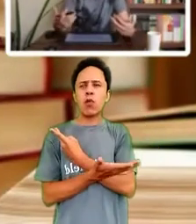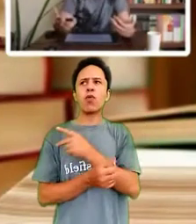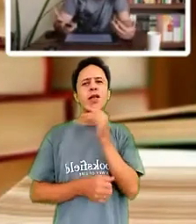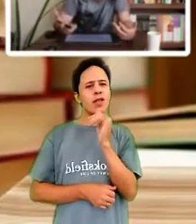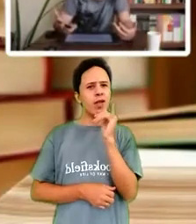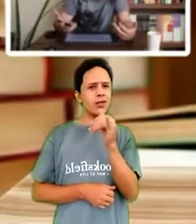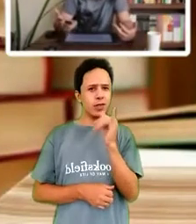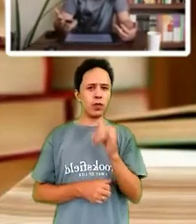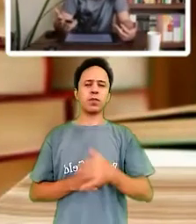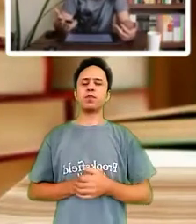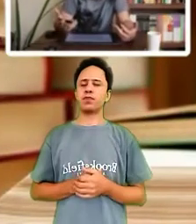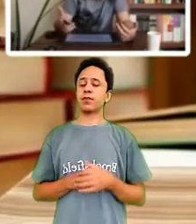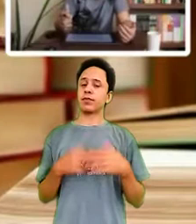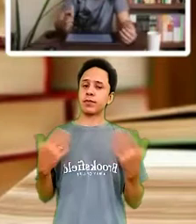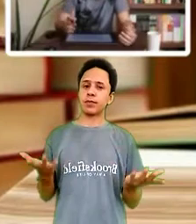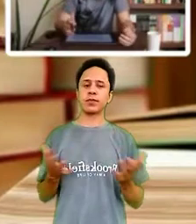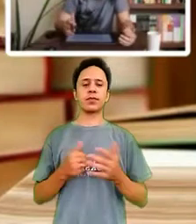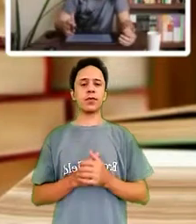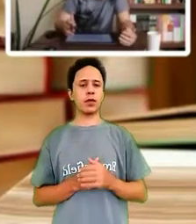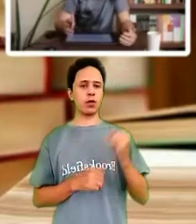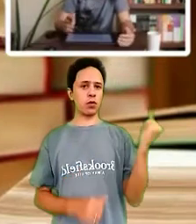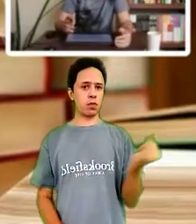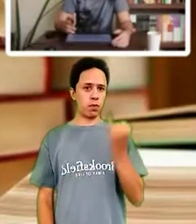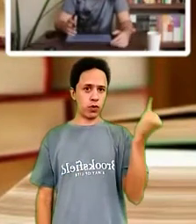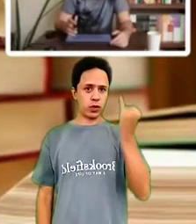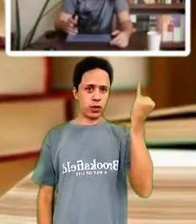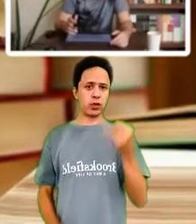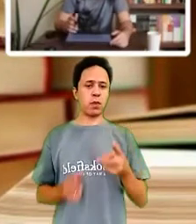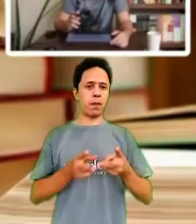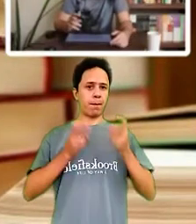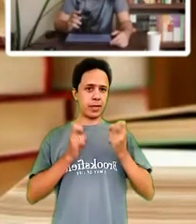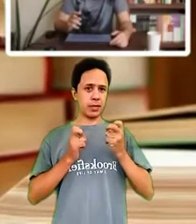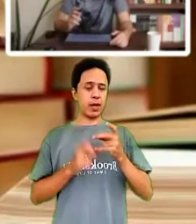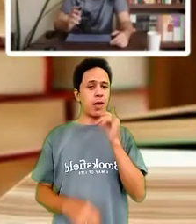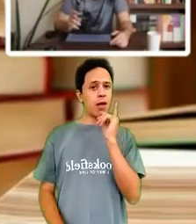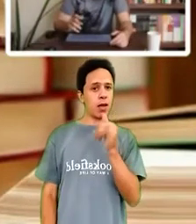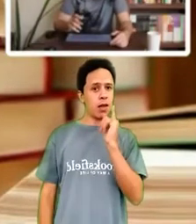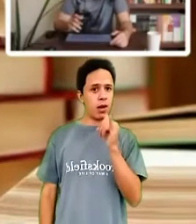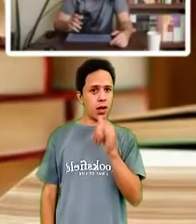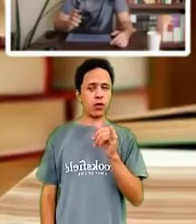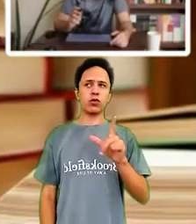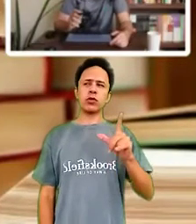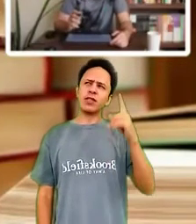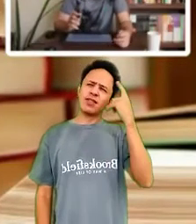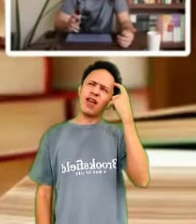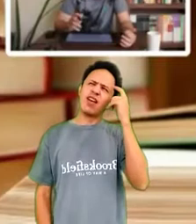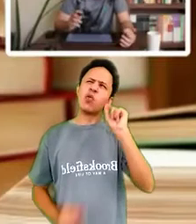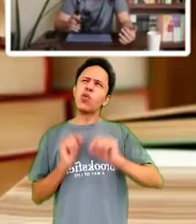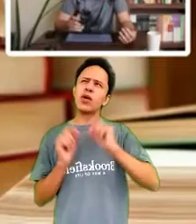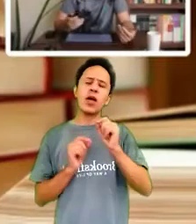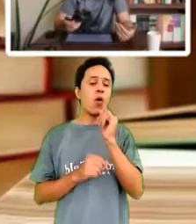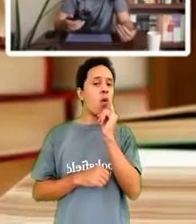são narrações que nós trabalharemos. Sendo assim, é muito importante que a gente perceba que o relato, ele tem